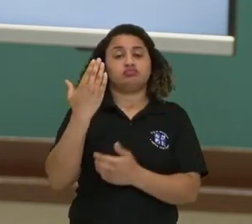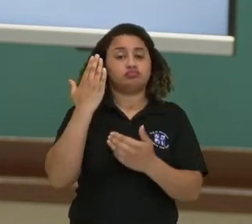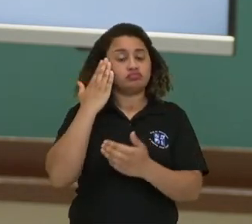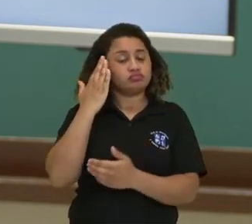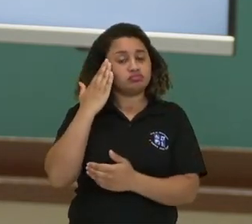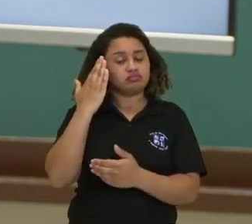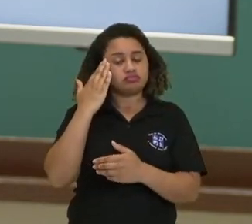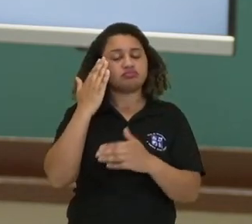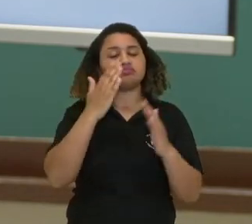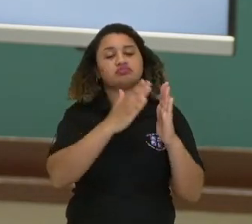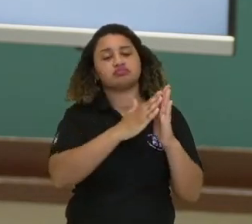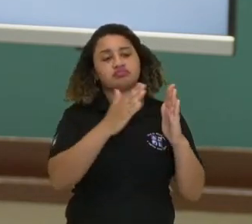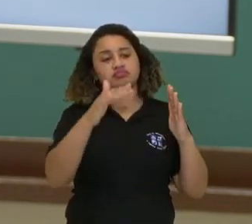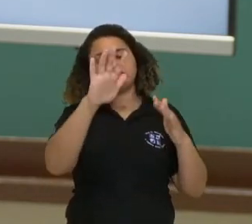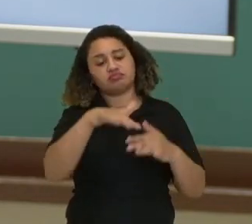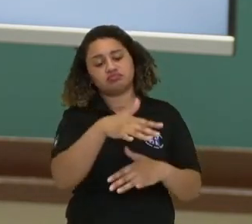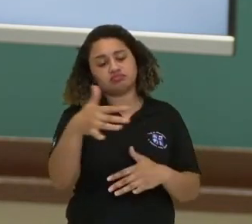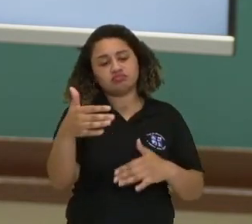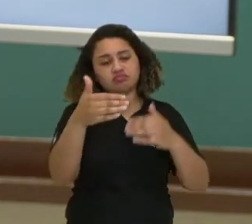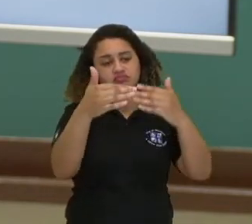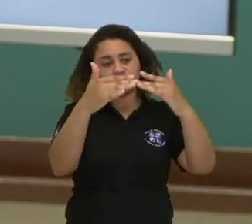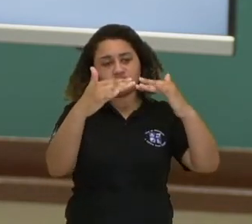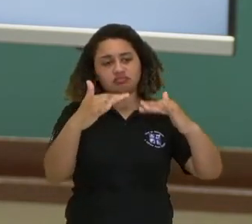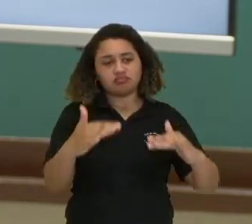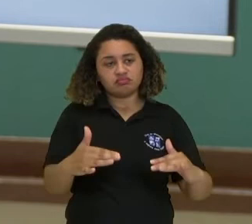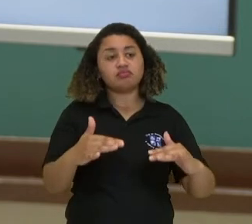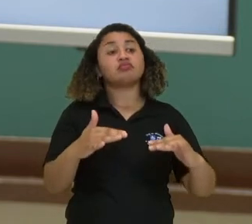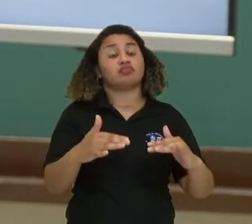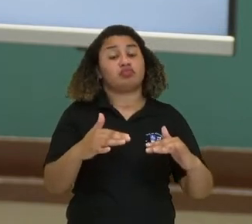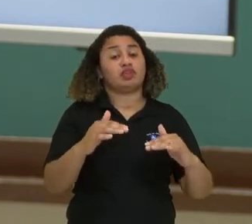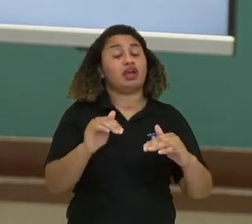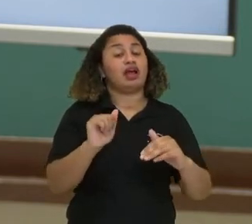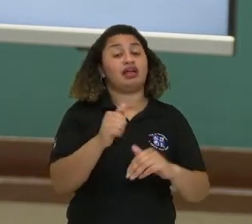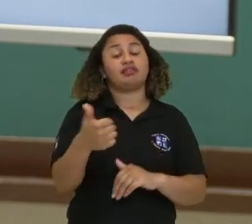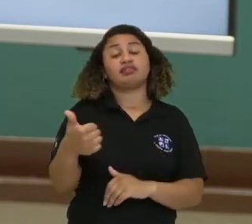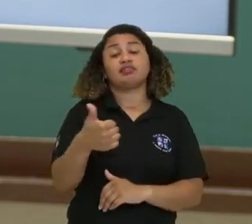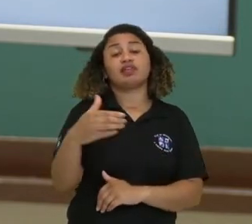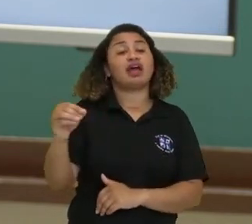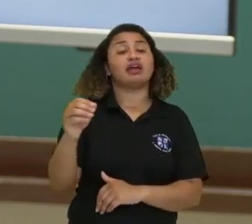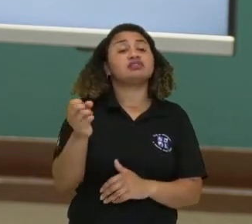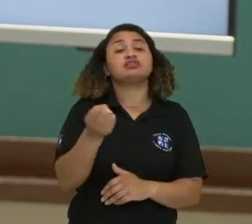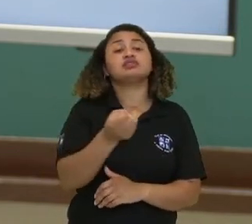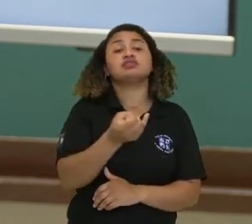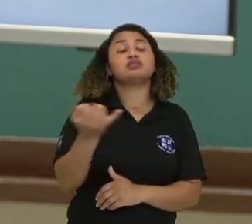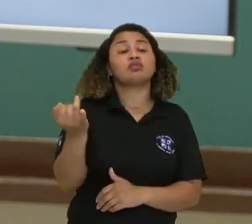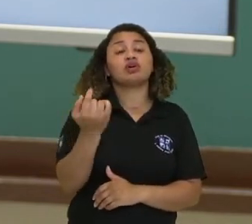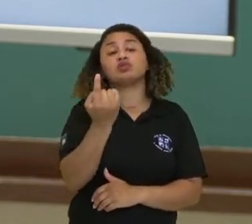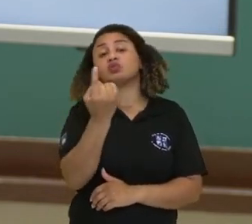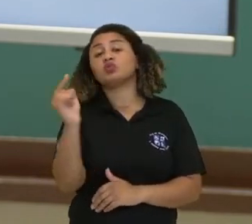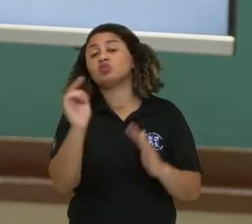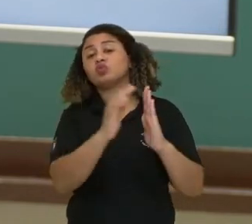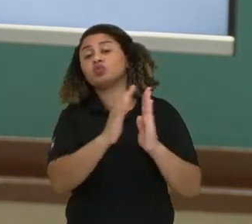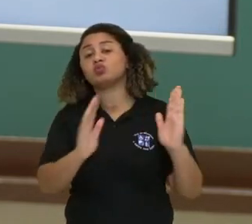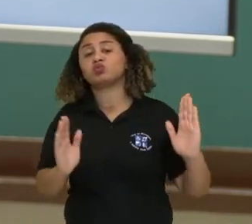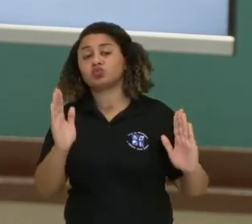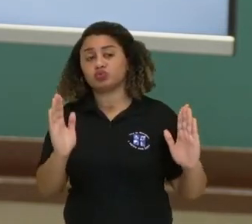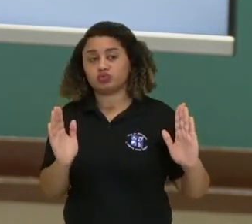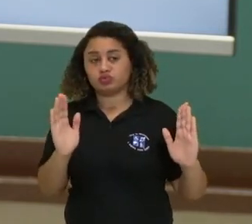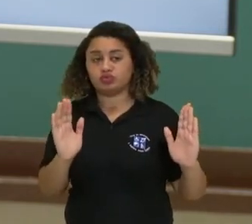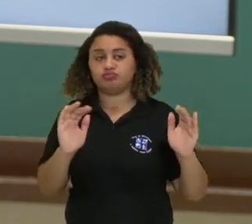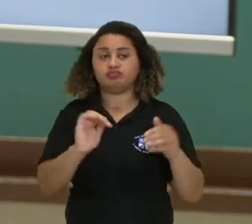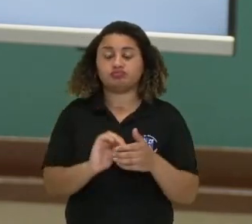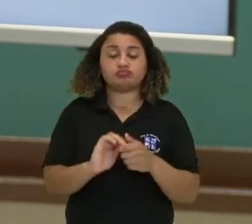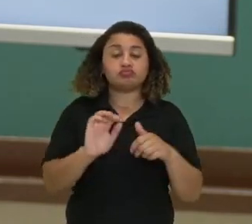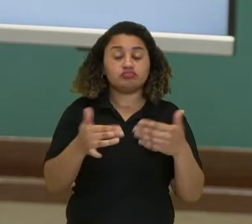seguindo essa projeção, qual é o resultado do meu A10, né? o último termo dessa sequência.